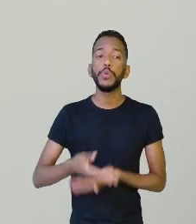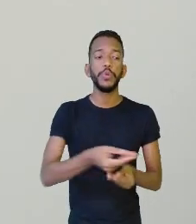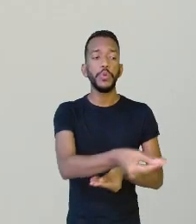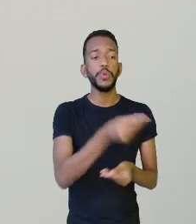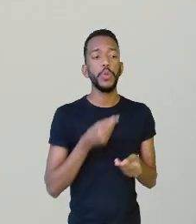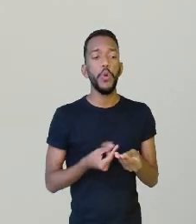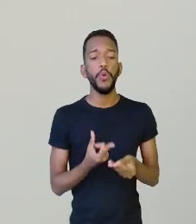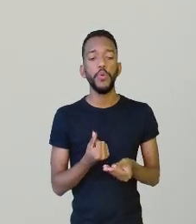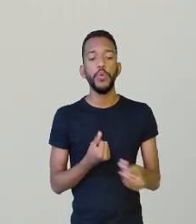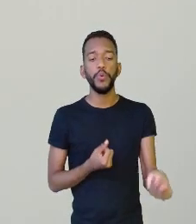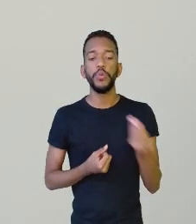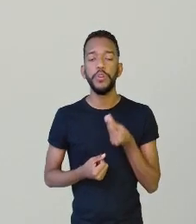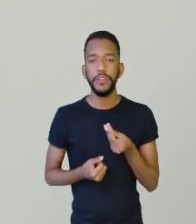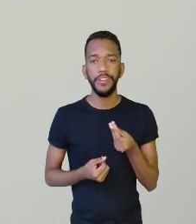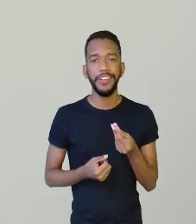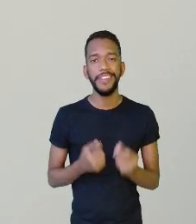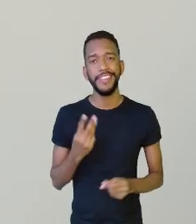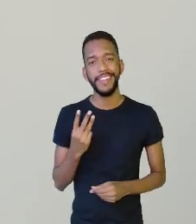Carlos recebeu?